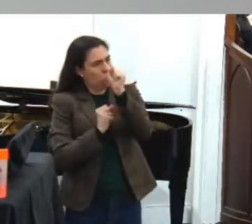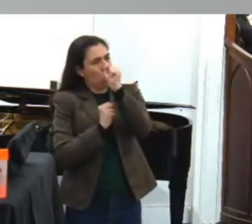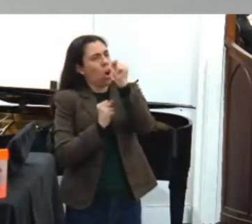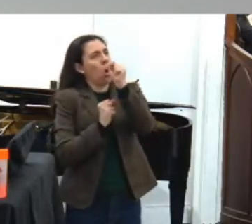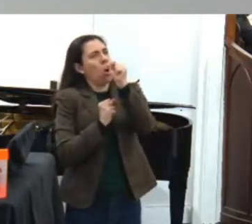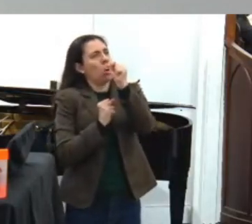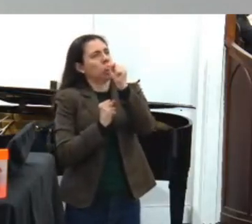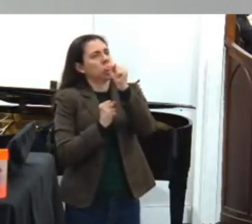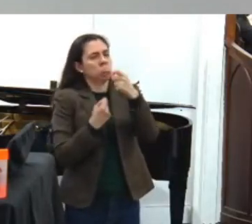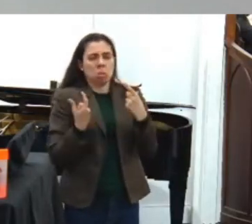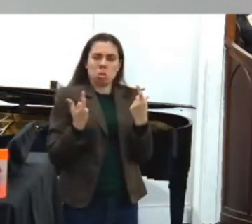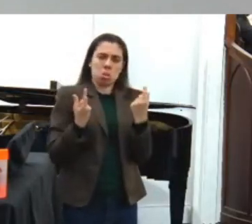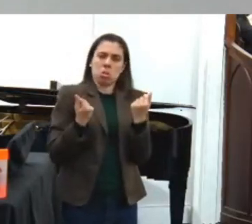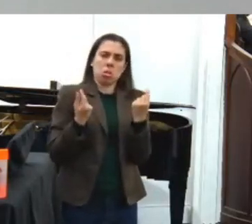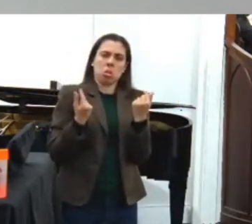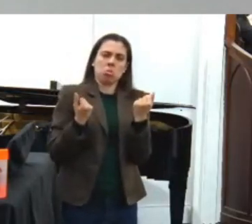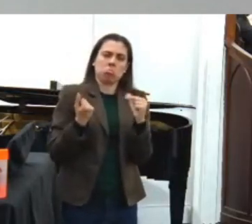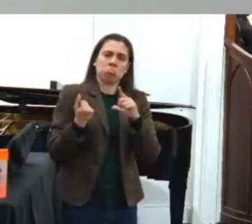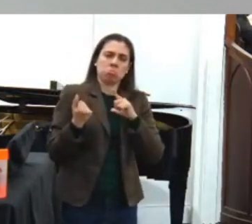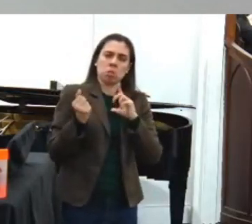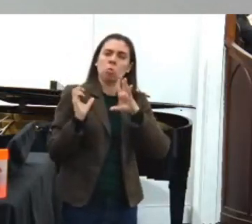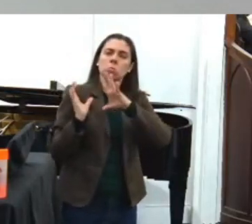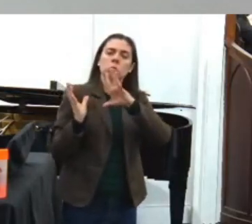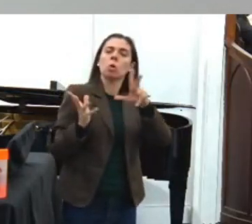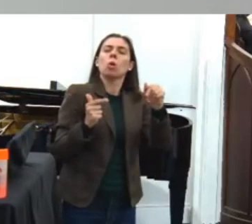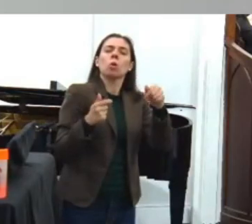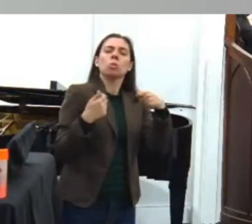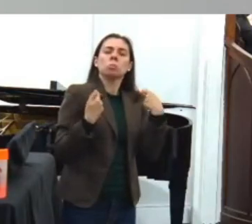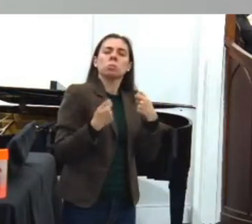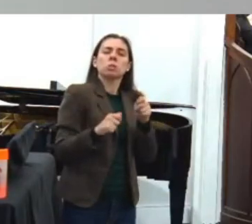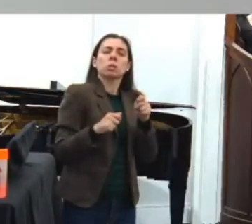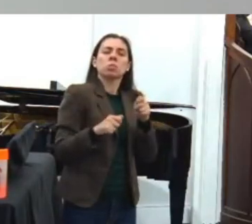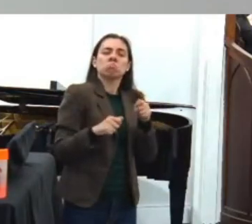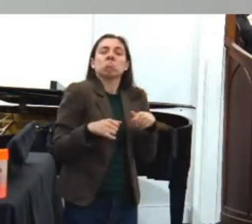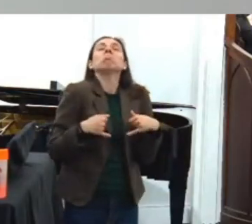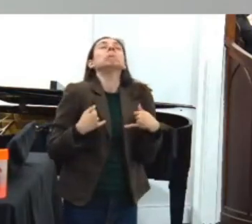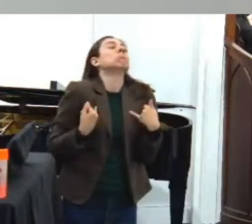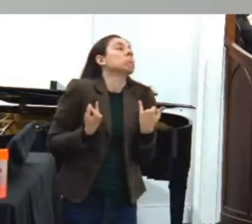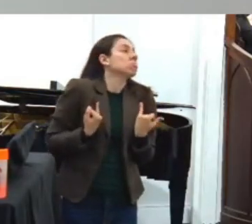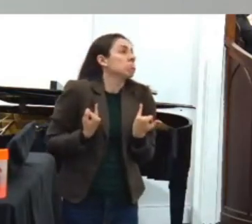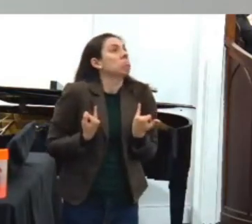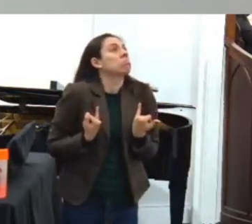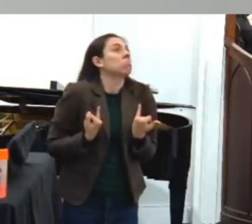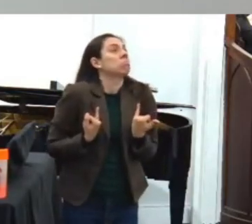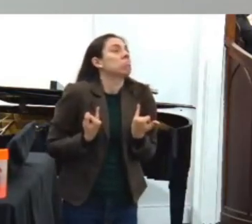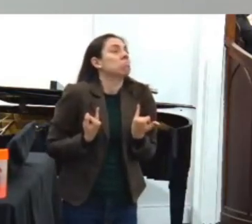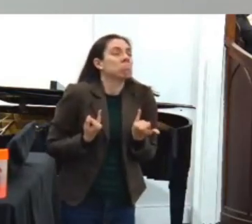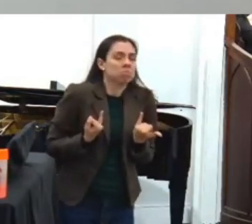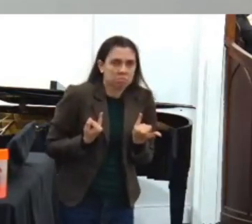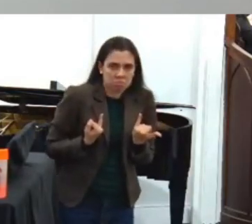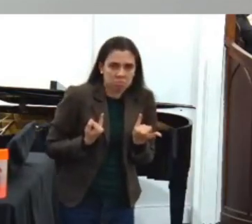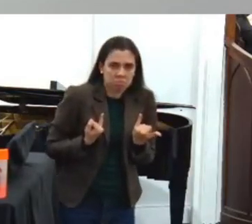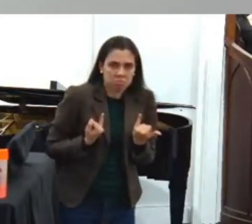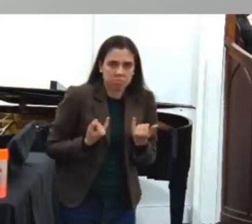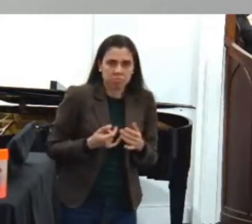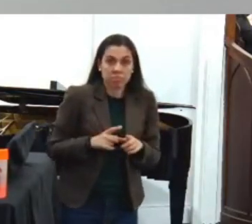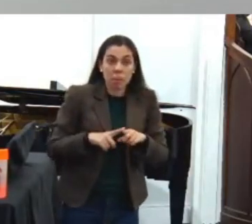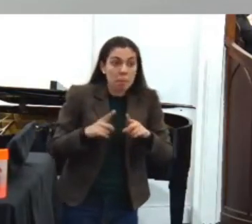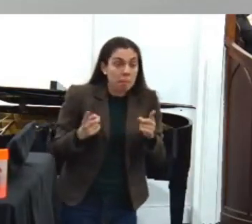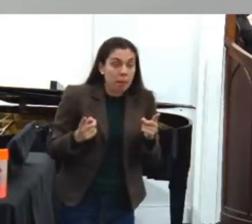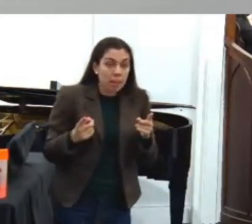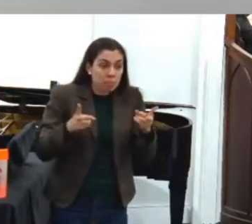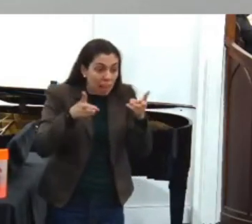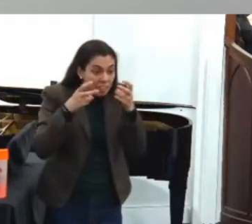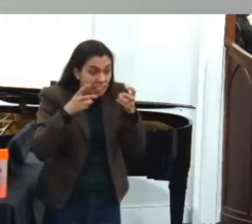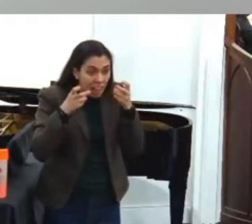dizes, sou rico e abastado, e não preciso de coisa alguma, e nem sabes